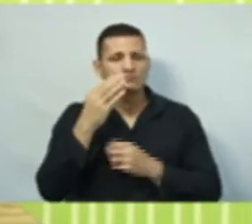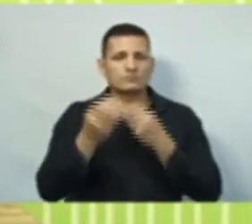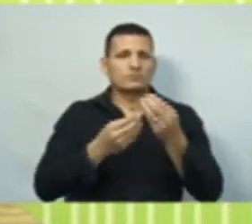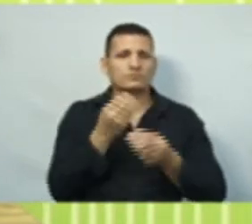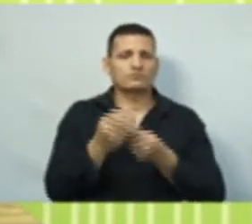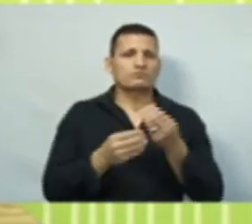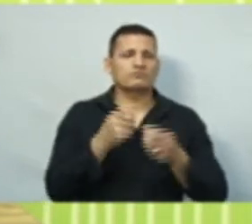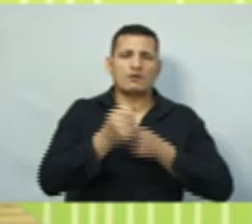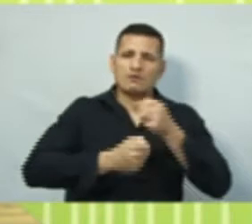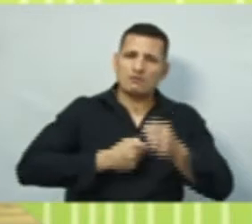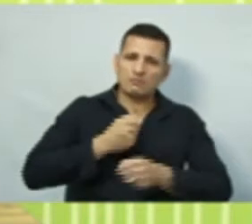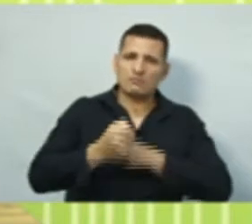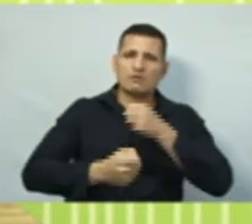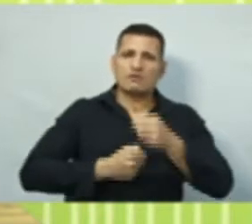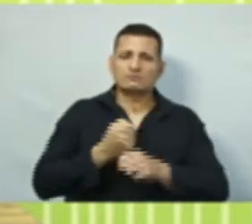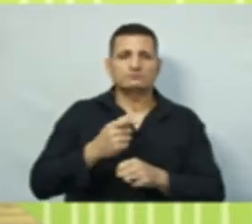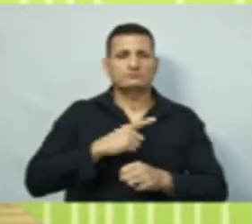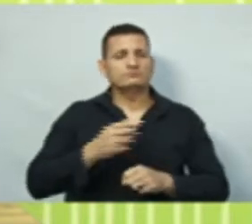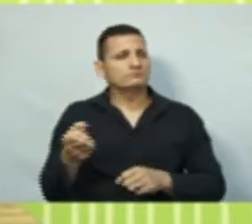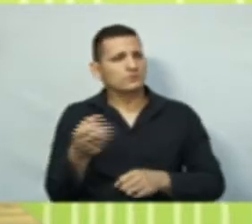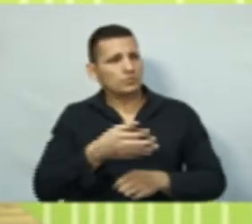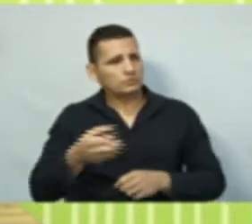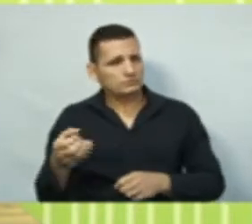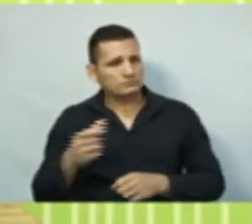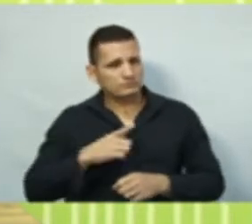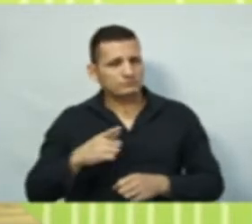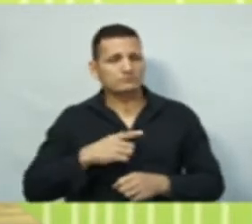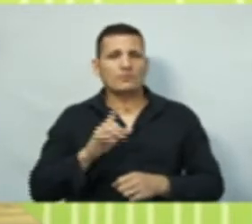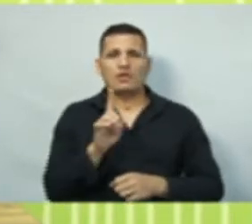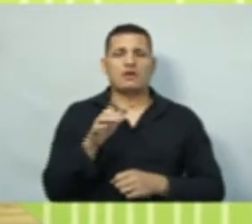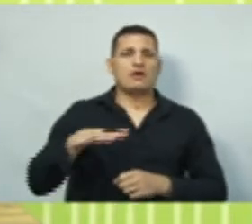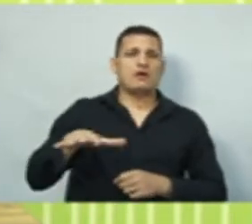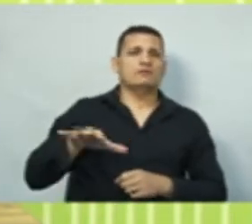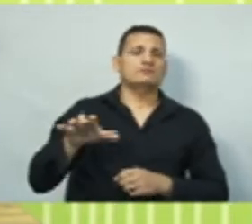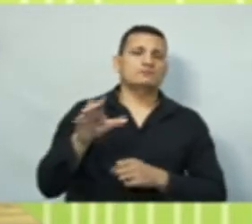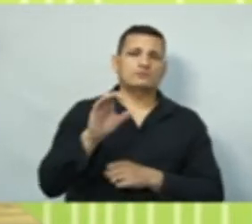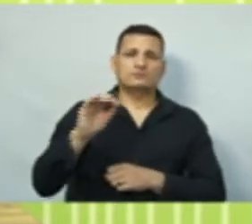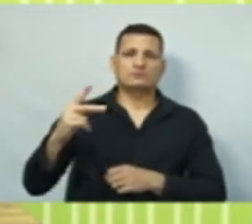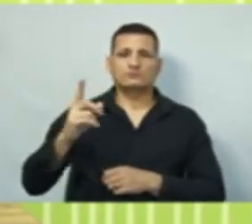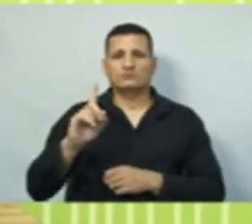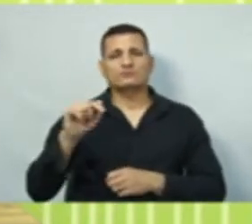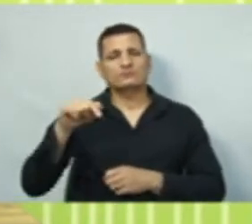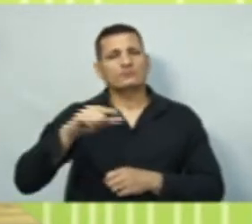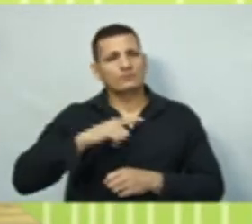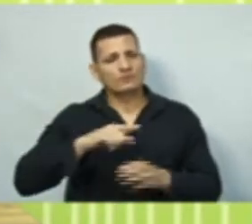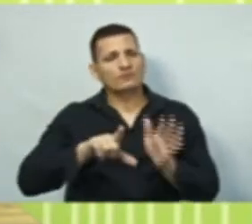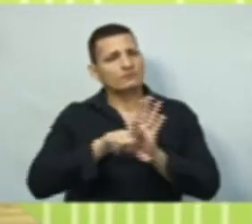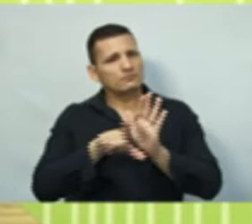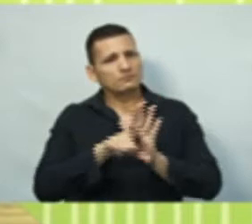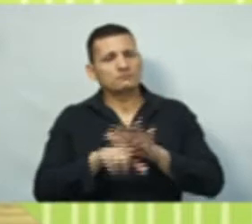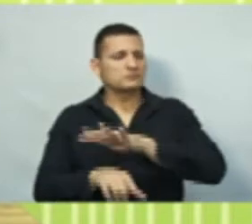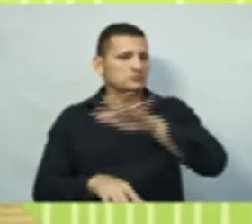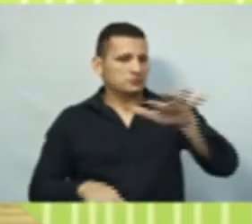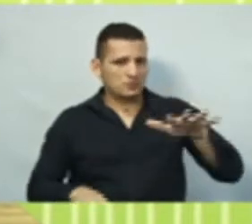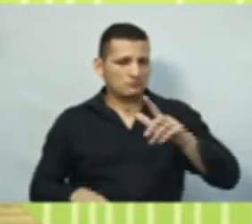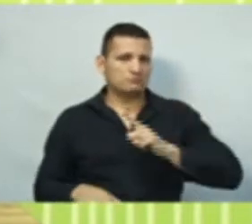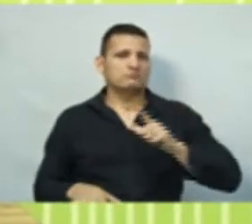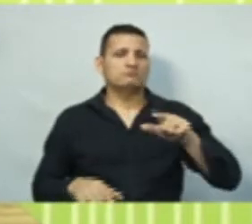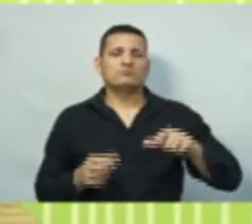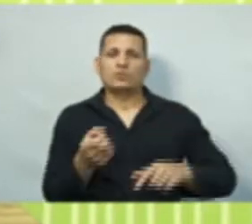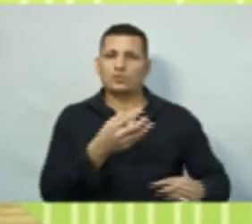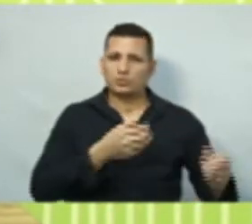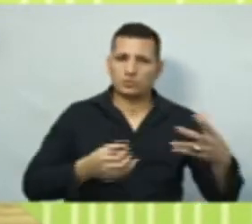cada ano temos inovações, não só na área da cooperativa, na área das legislações em geral, nós temos